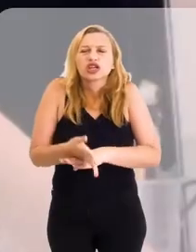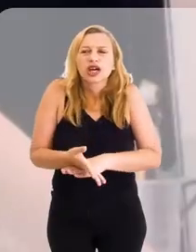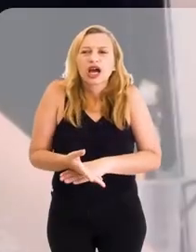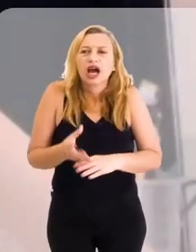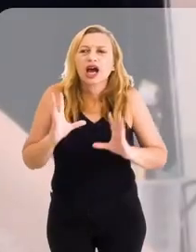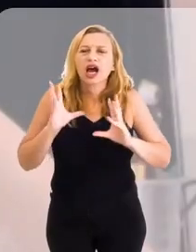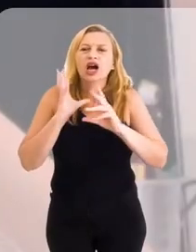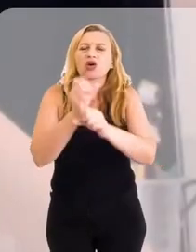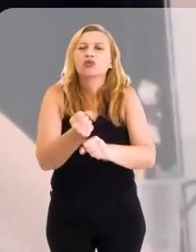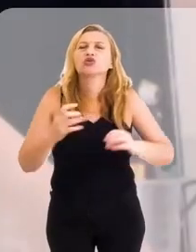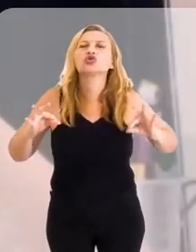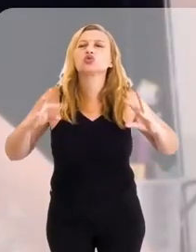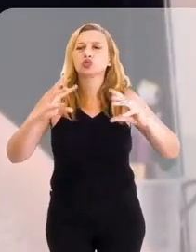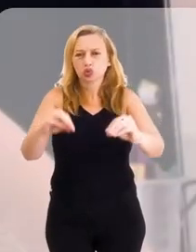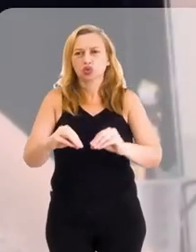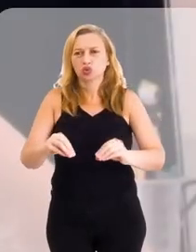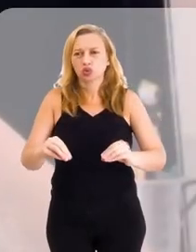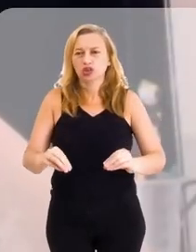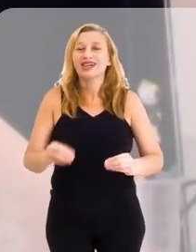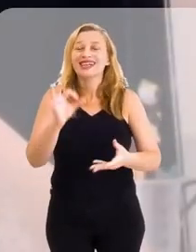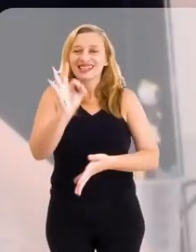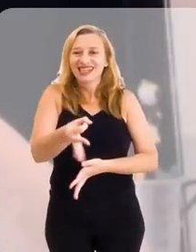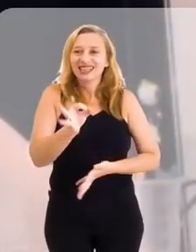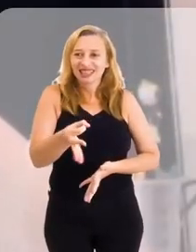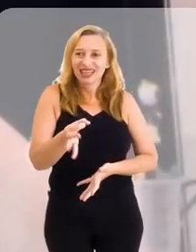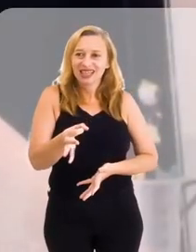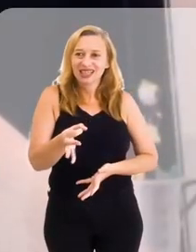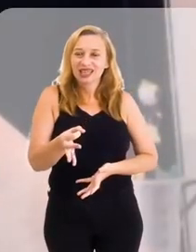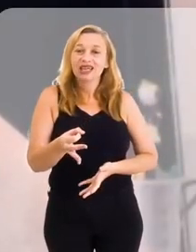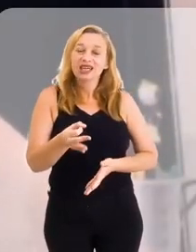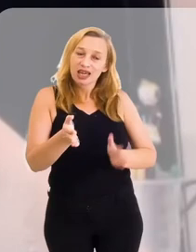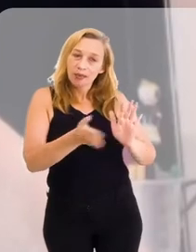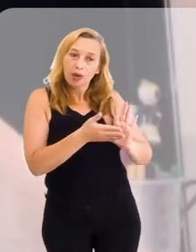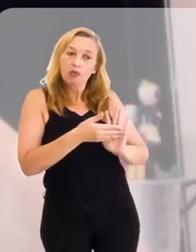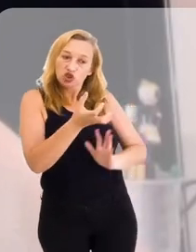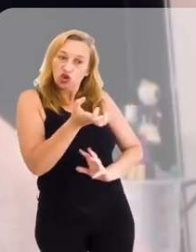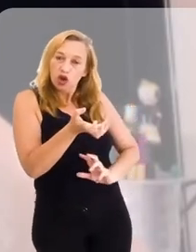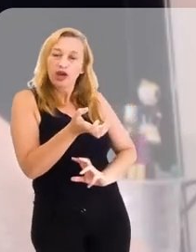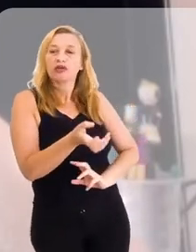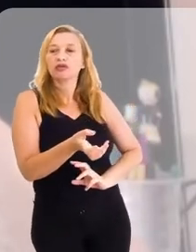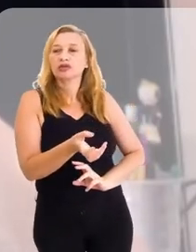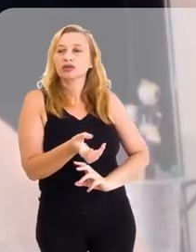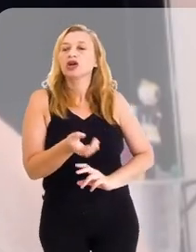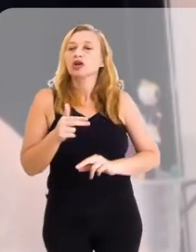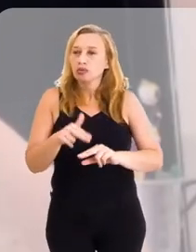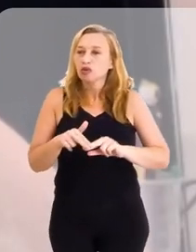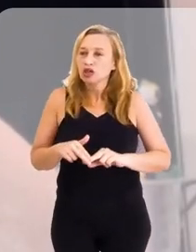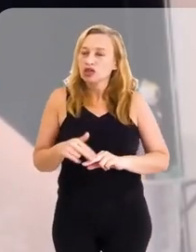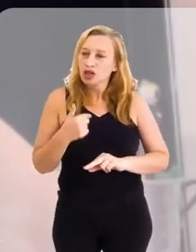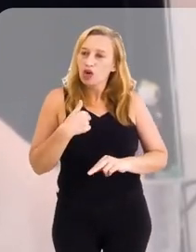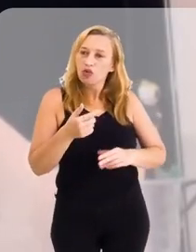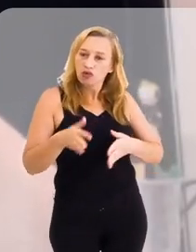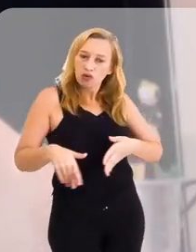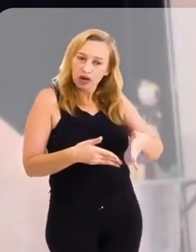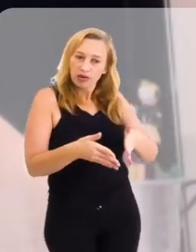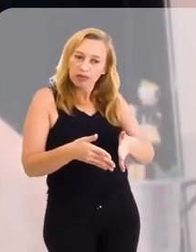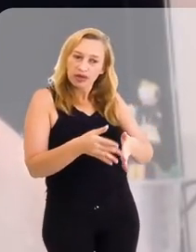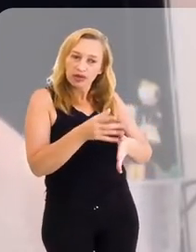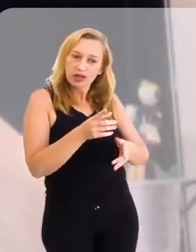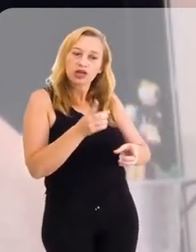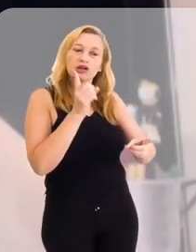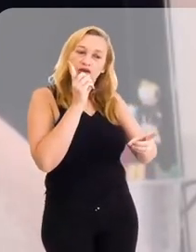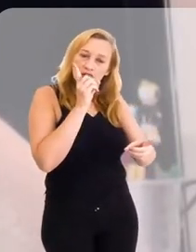Como chegar a essa conclusão, a essa certeza de que é esse o propósito que eu quero e, portanto, eu tenho